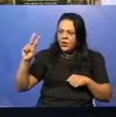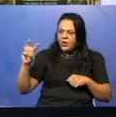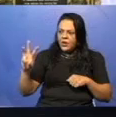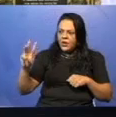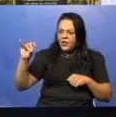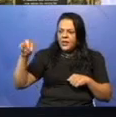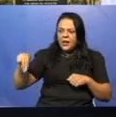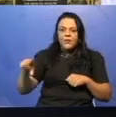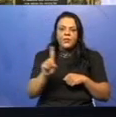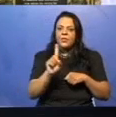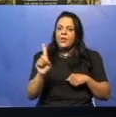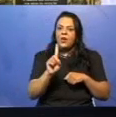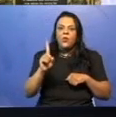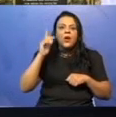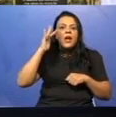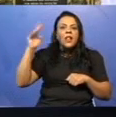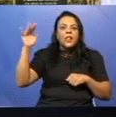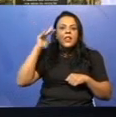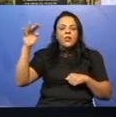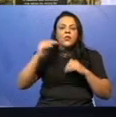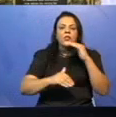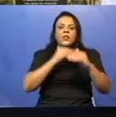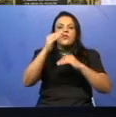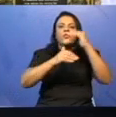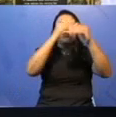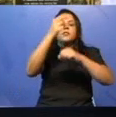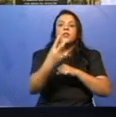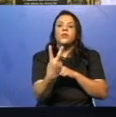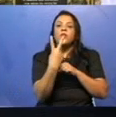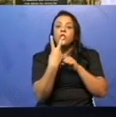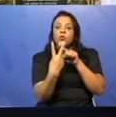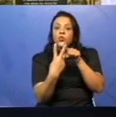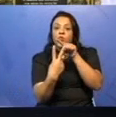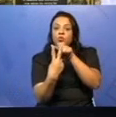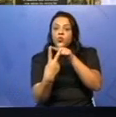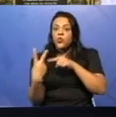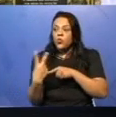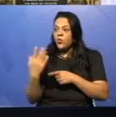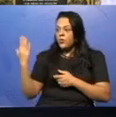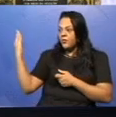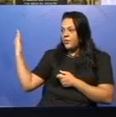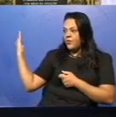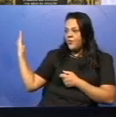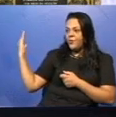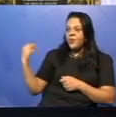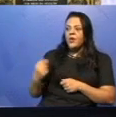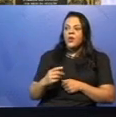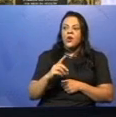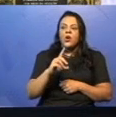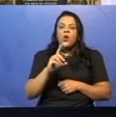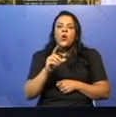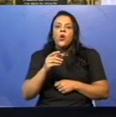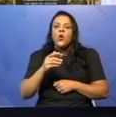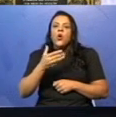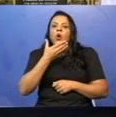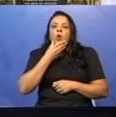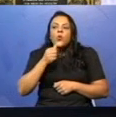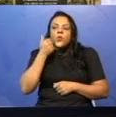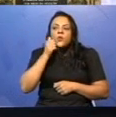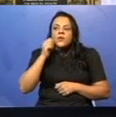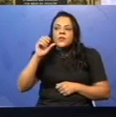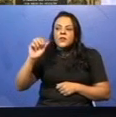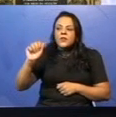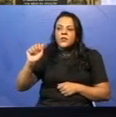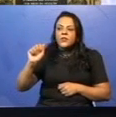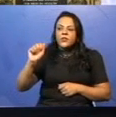crédito sozinho porque ele escreveu essa obra, que é A Origem das Espécies, onde ele mostra os argumentos que a